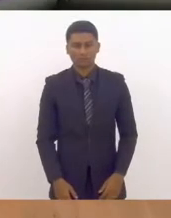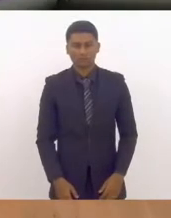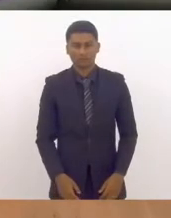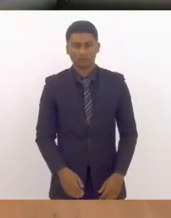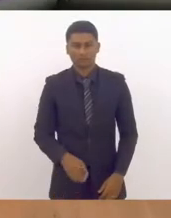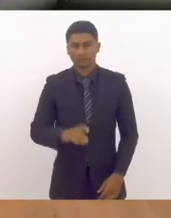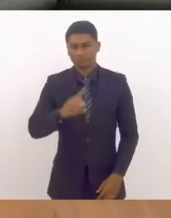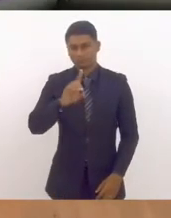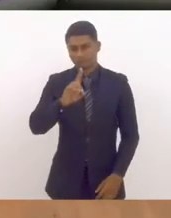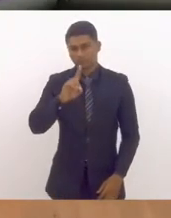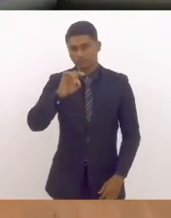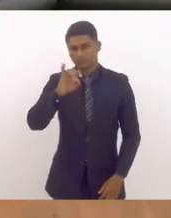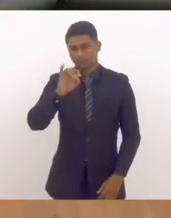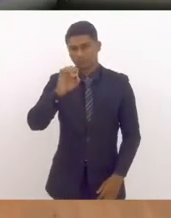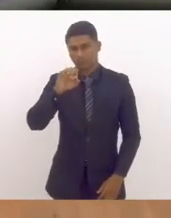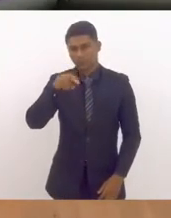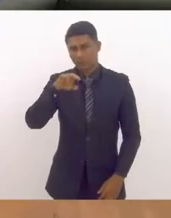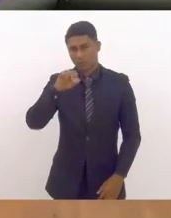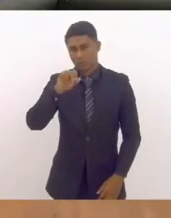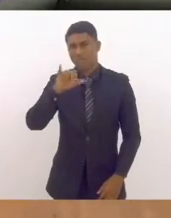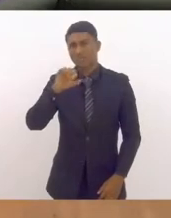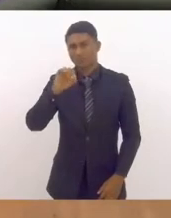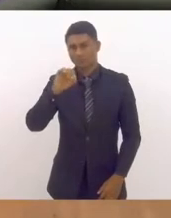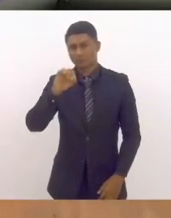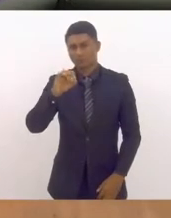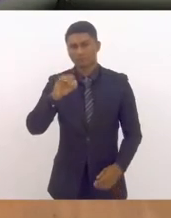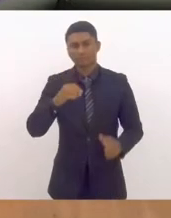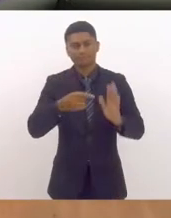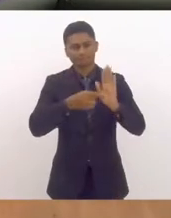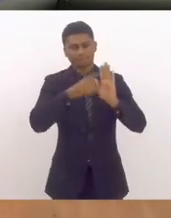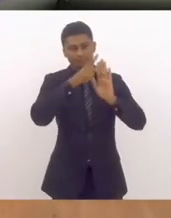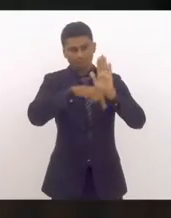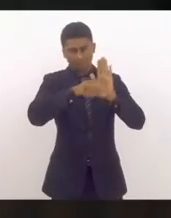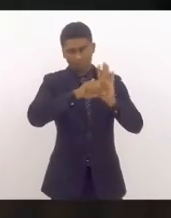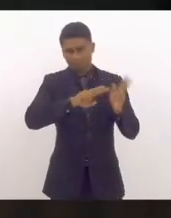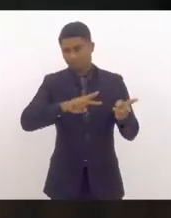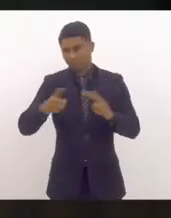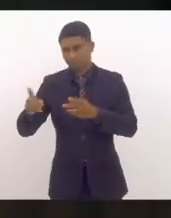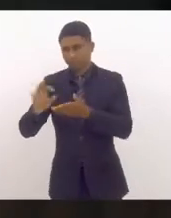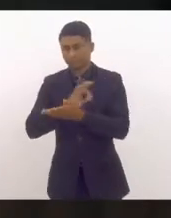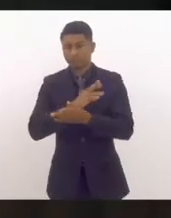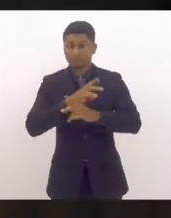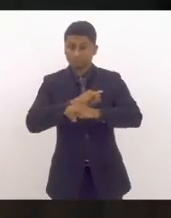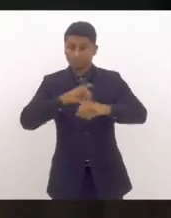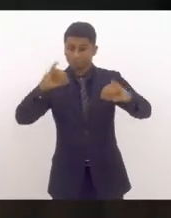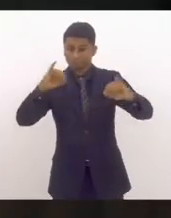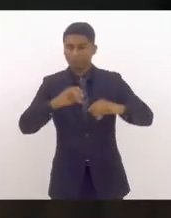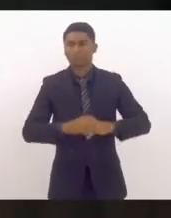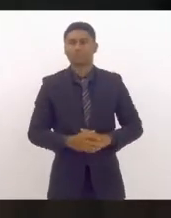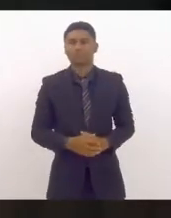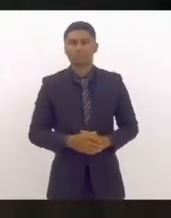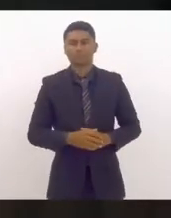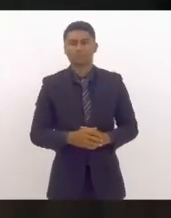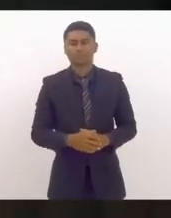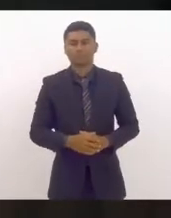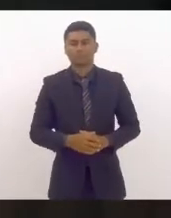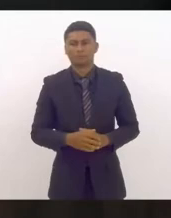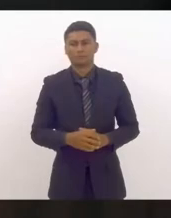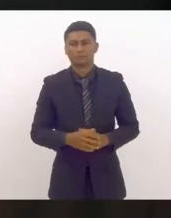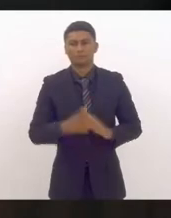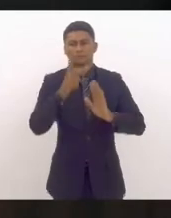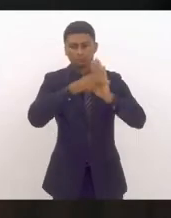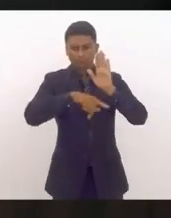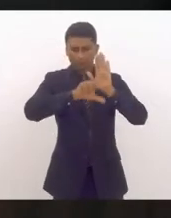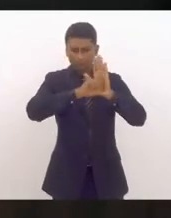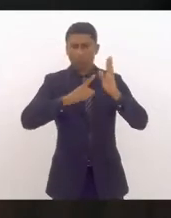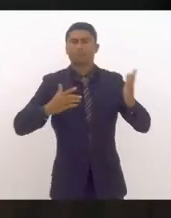Dionísio Lins. Então, o projeto foi autógrafo. Anuncio em tramitação ordinária. O projeto foi aprovado e